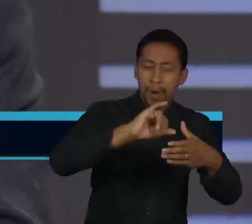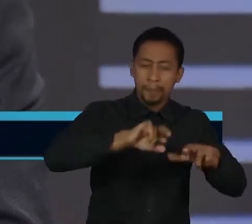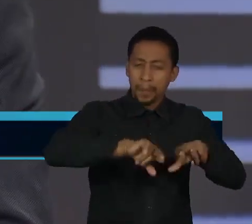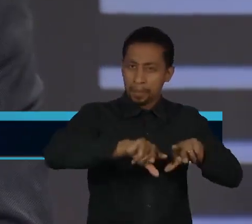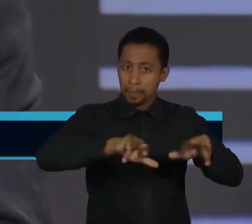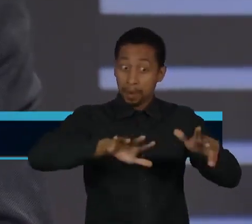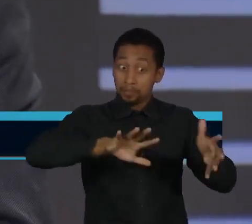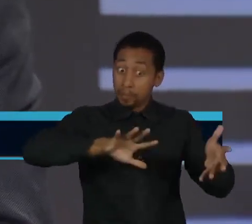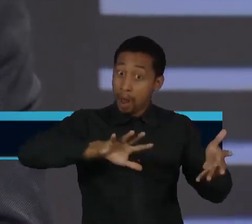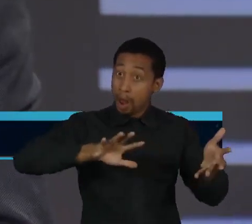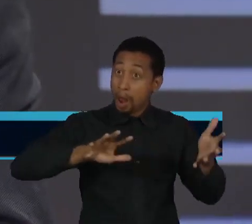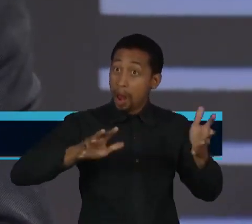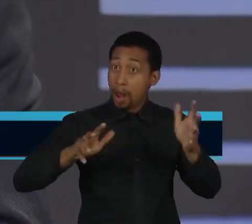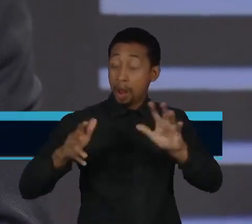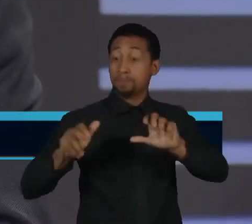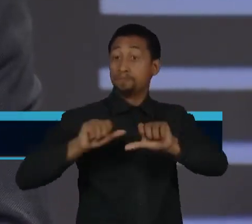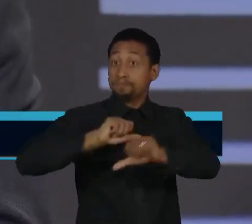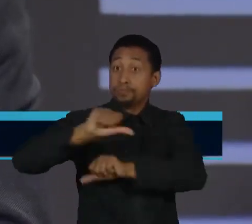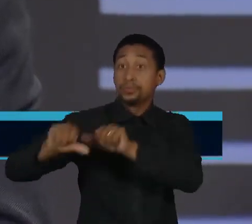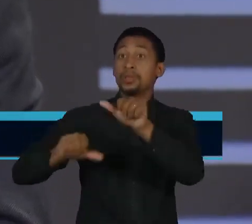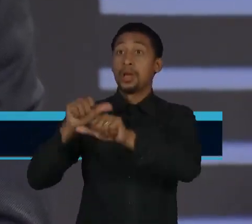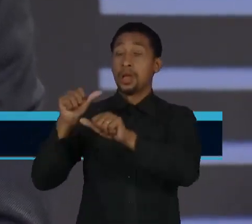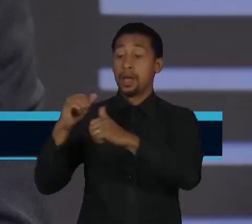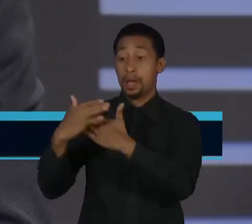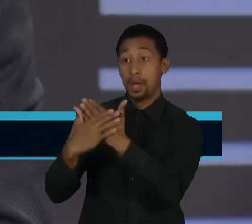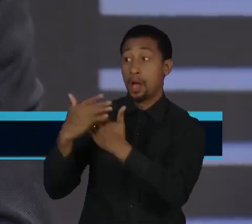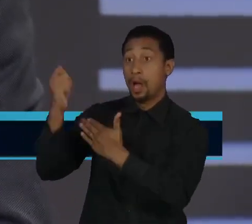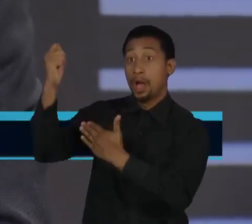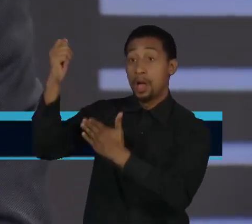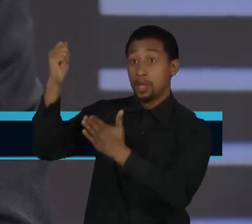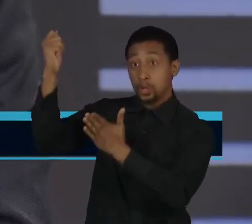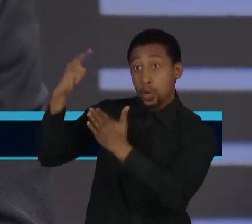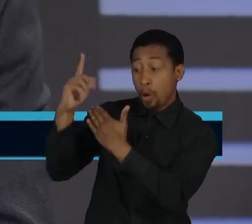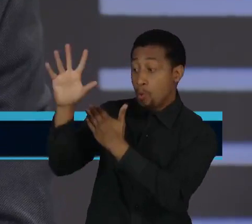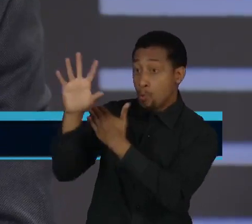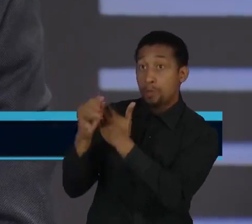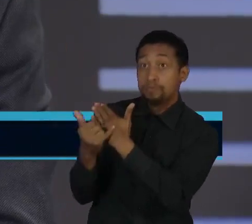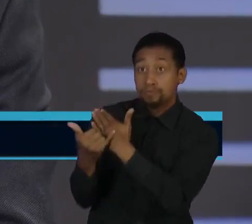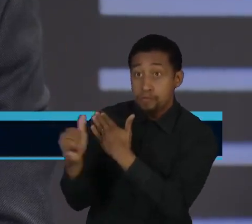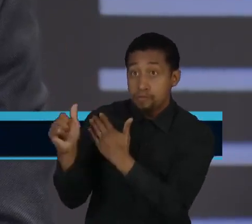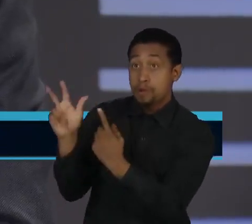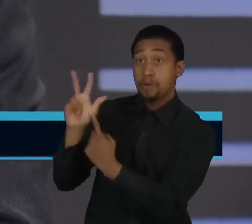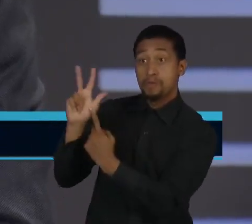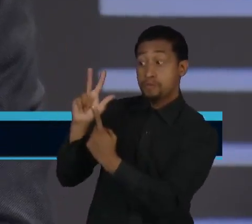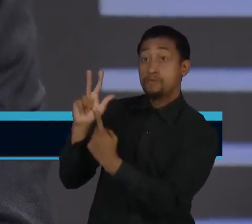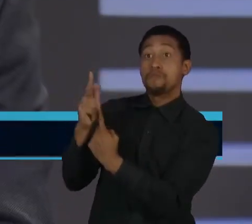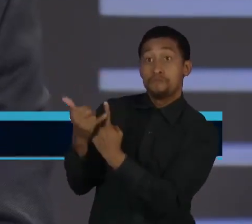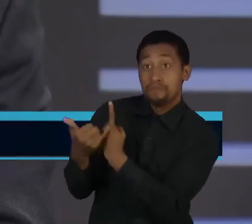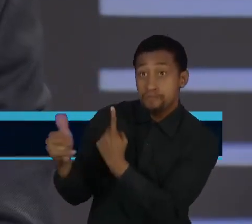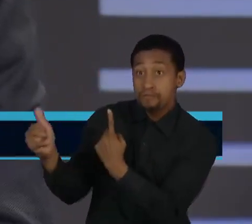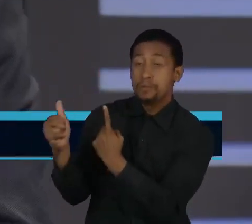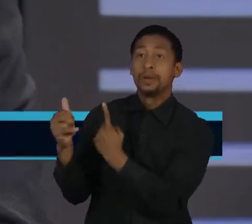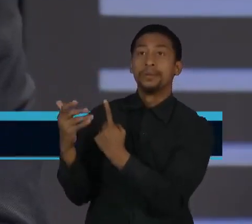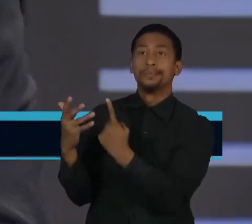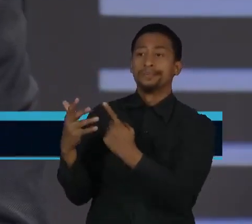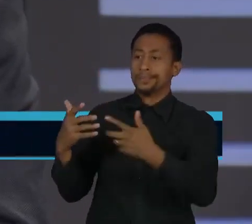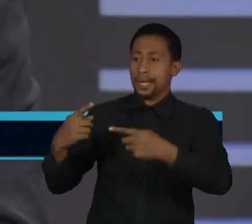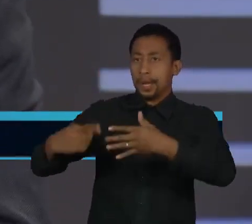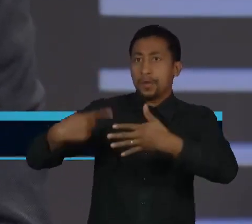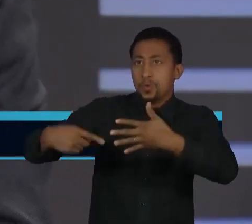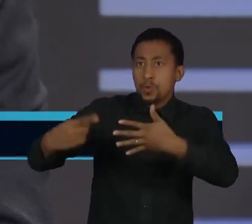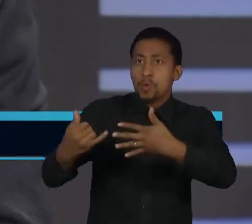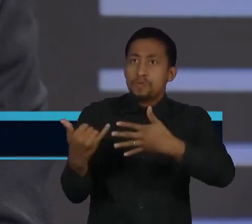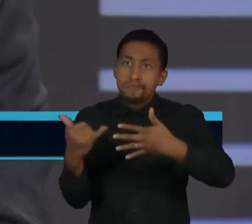já é, para o mundo, o melhor exemplo que existe em energia elétrica, porque 92%, 90, 92%,